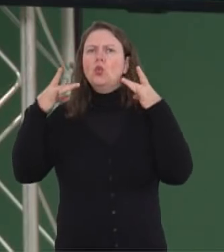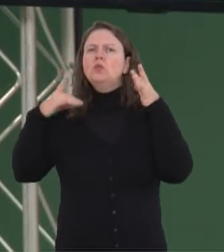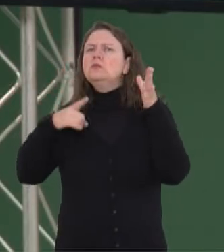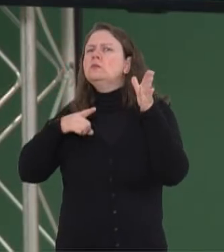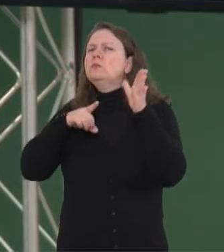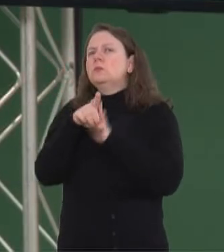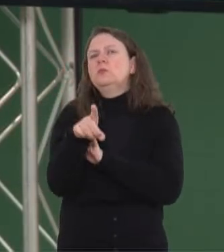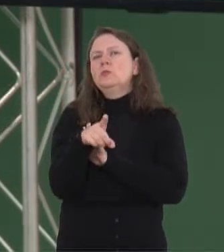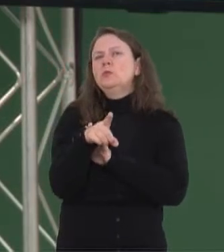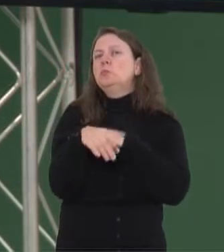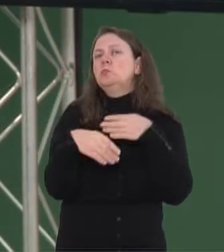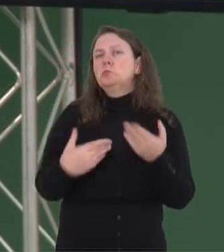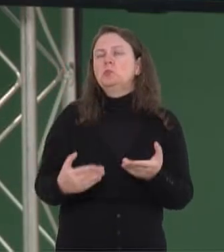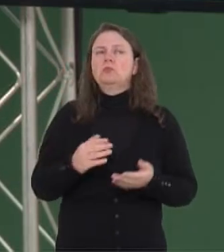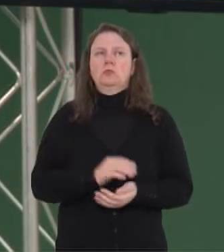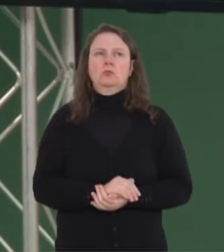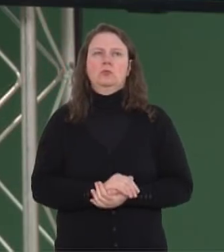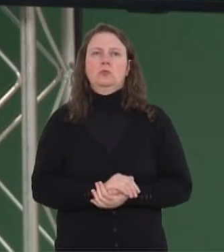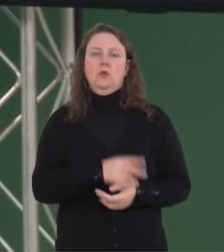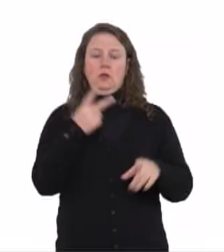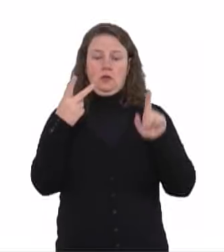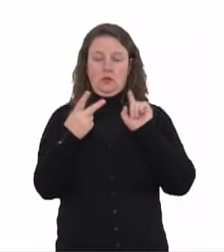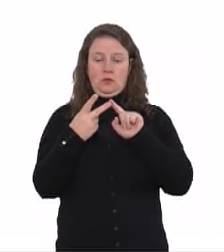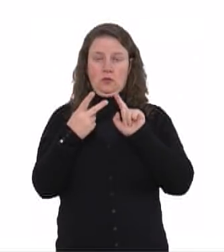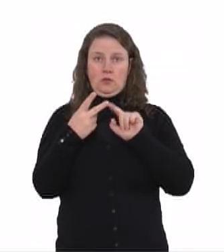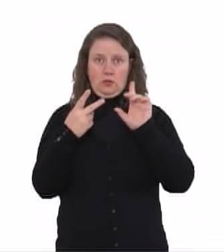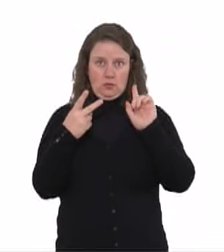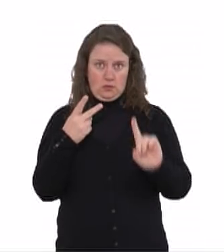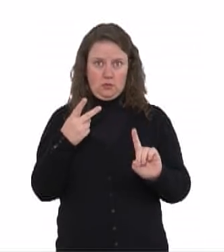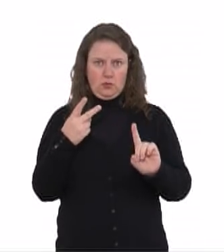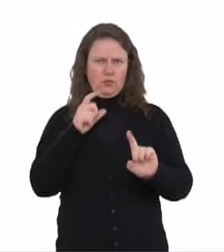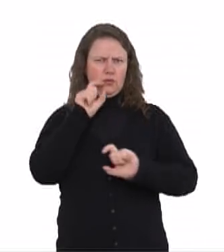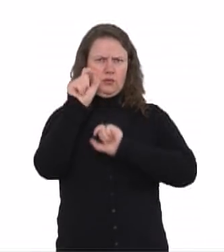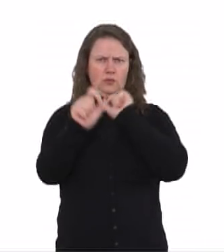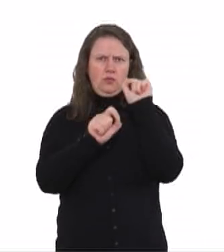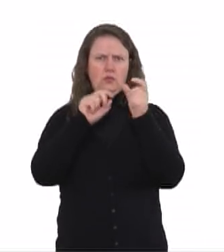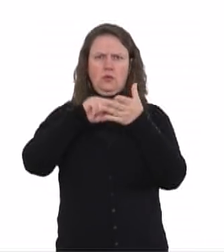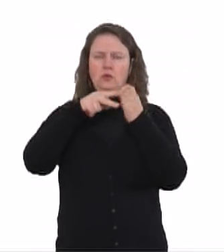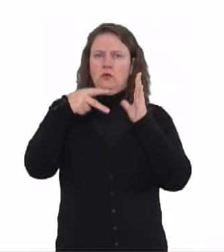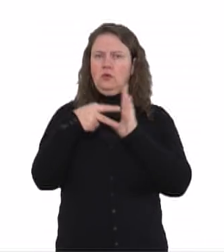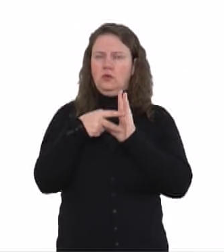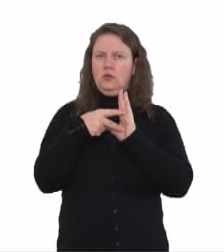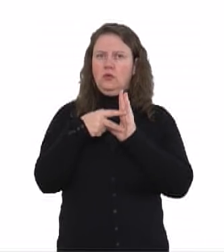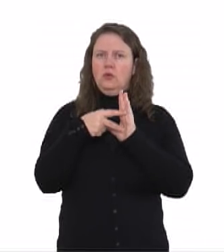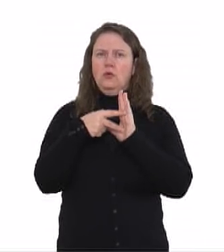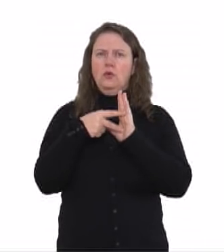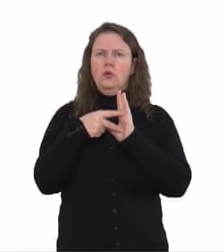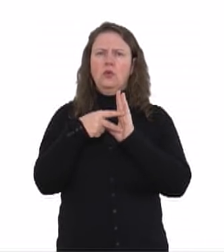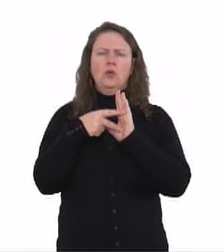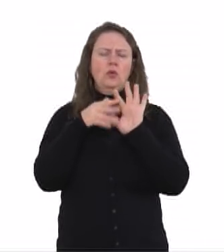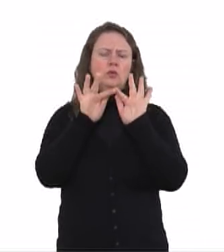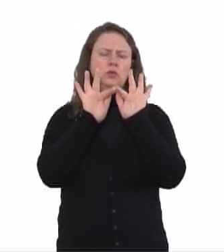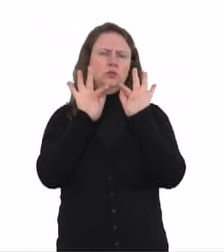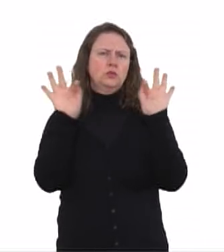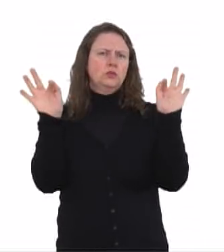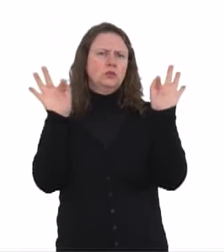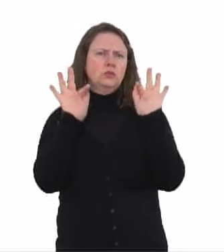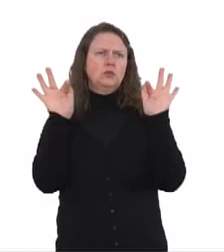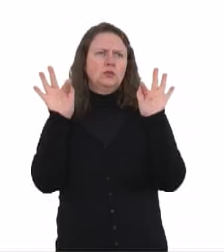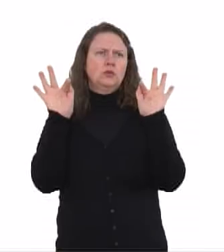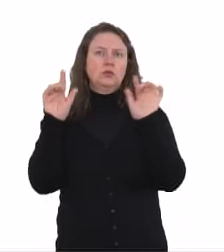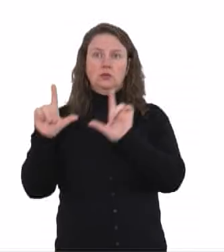pergunta? E letra D, o que será que significa a expressão dessa última